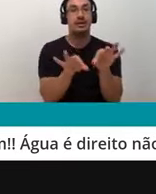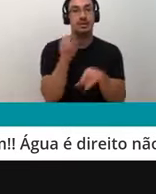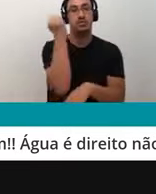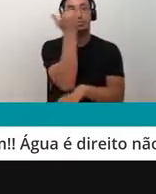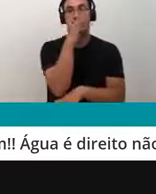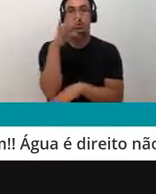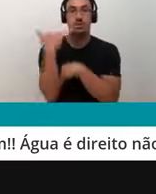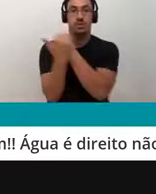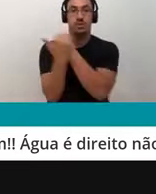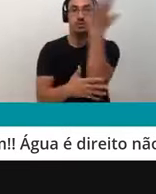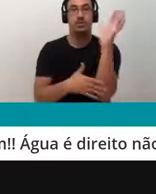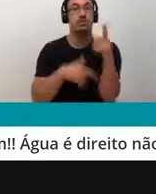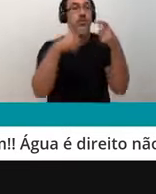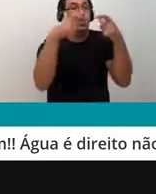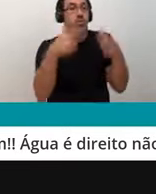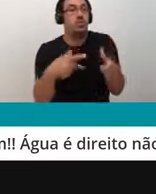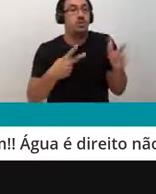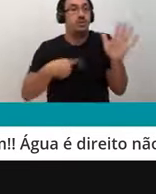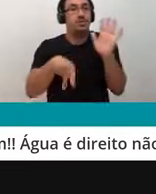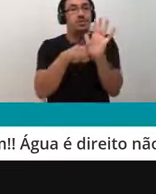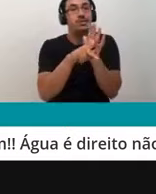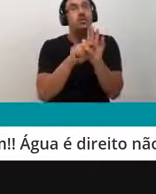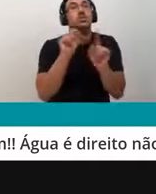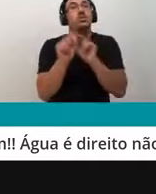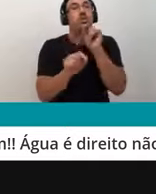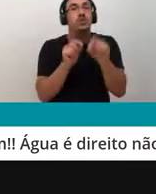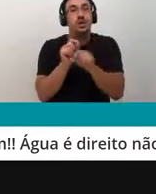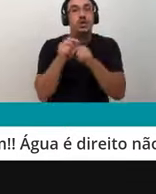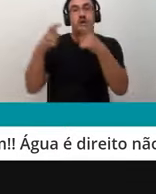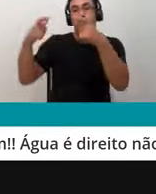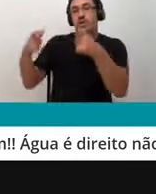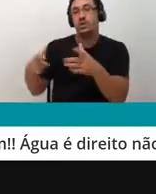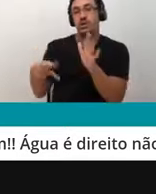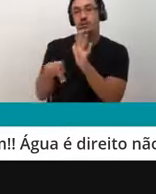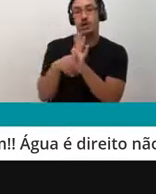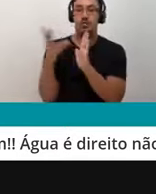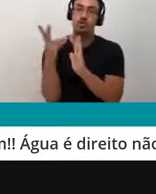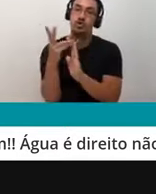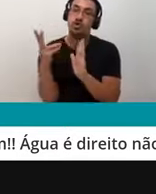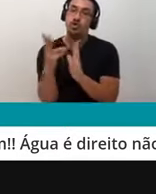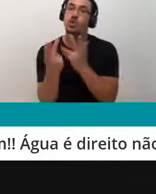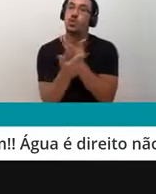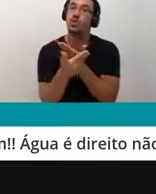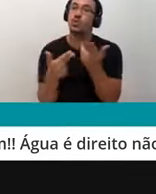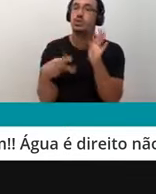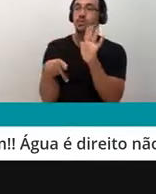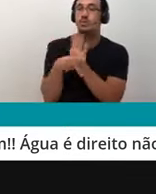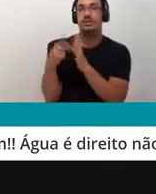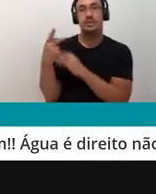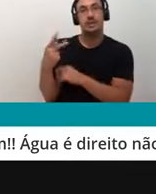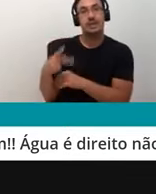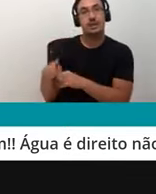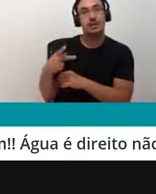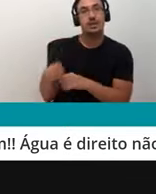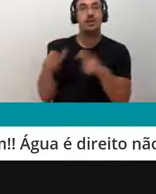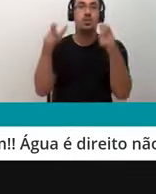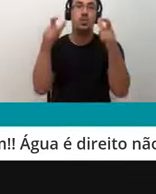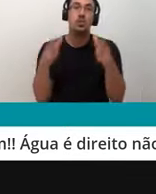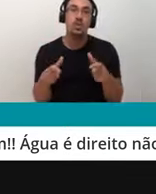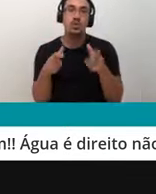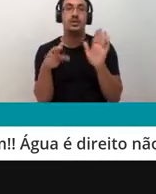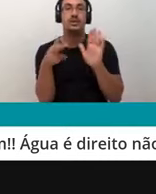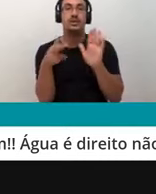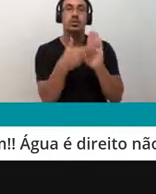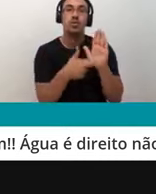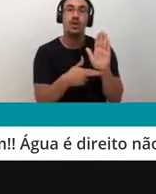conservar, conservadas, área com reserva indígena, com todo o bem-estar que eles merecem, áreas, regularização